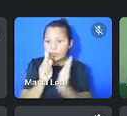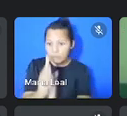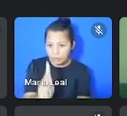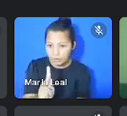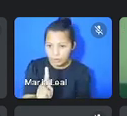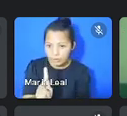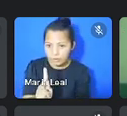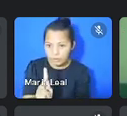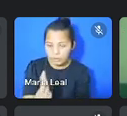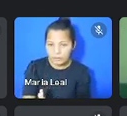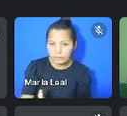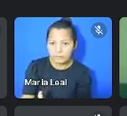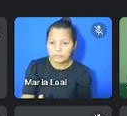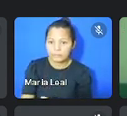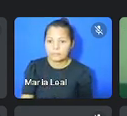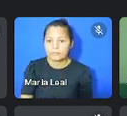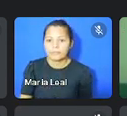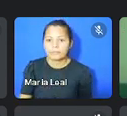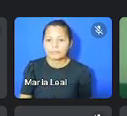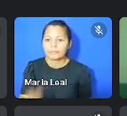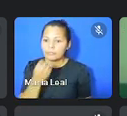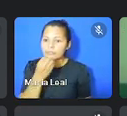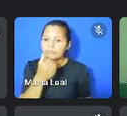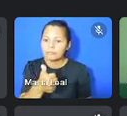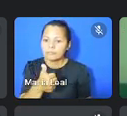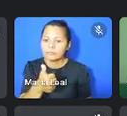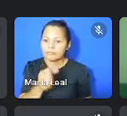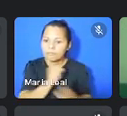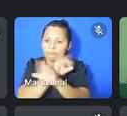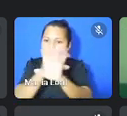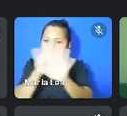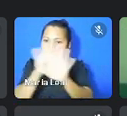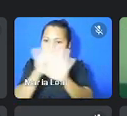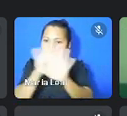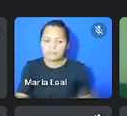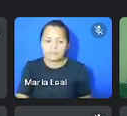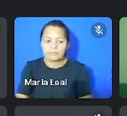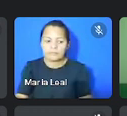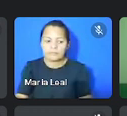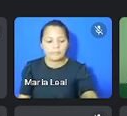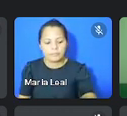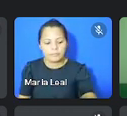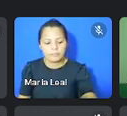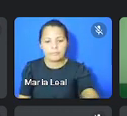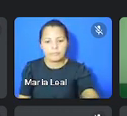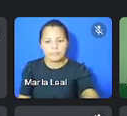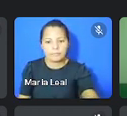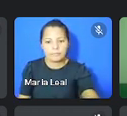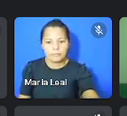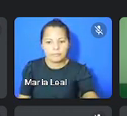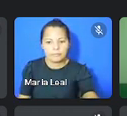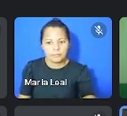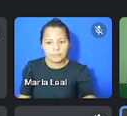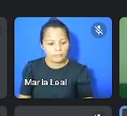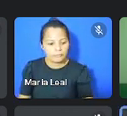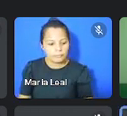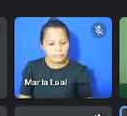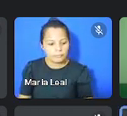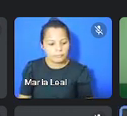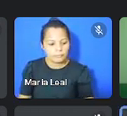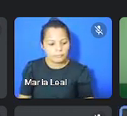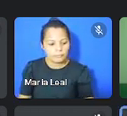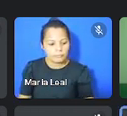Então, eu acho que agora está tudo bem esclarecido. Vamos para uma pequena indicação de